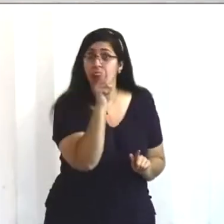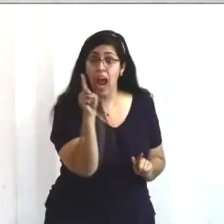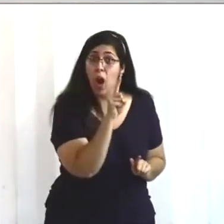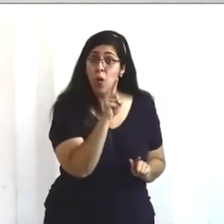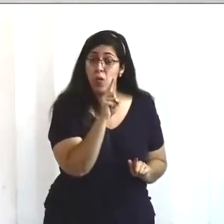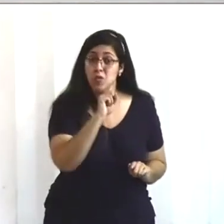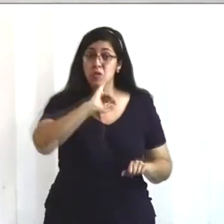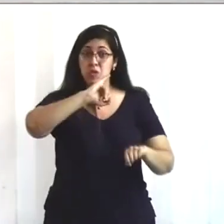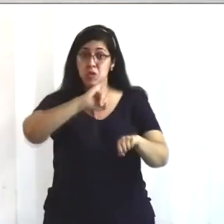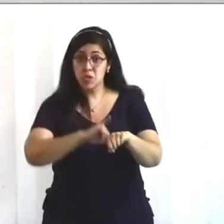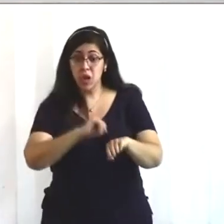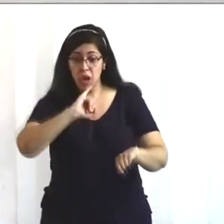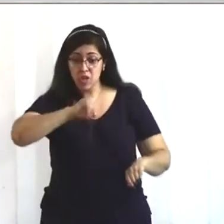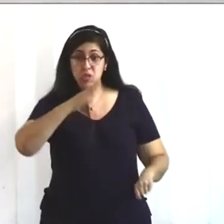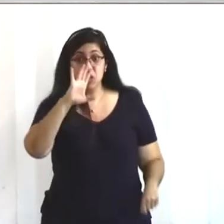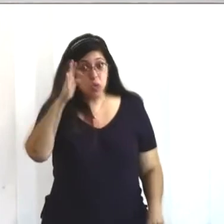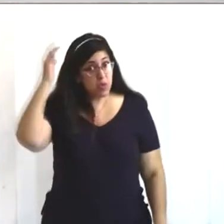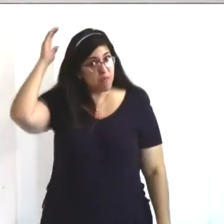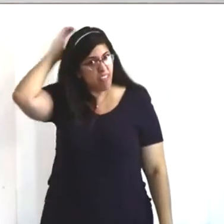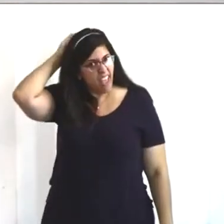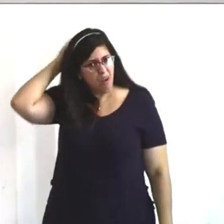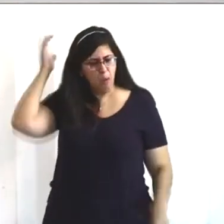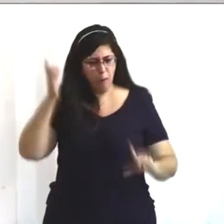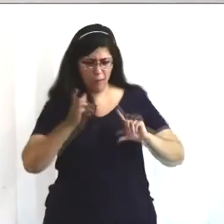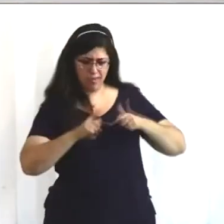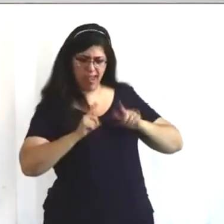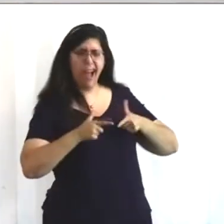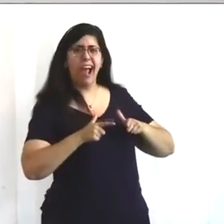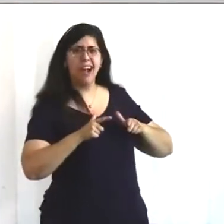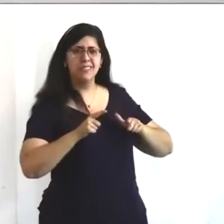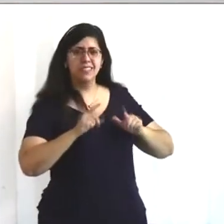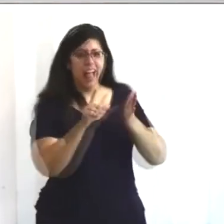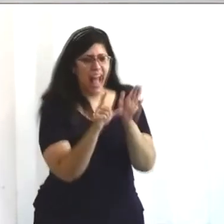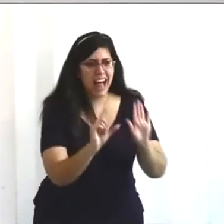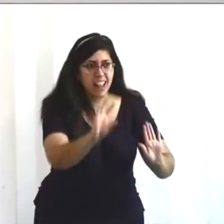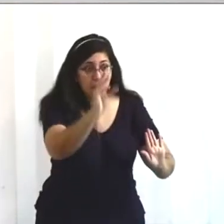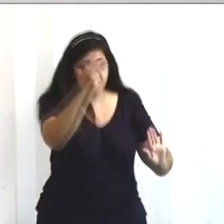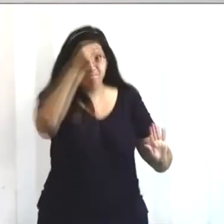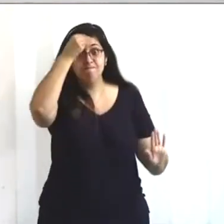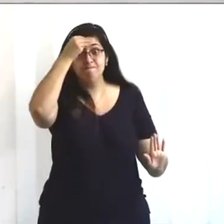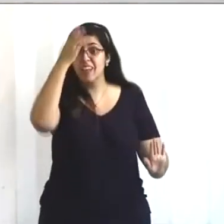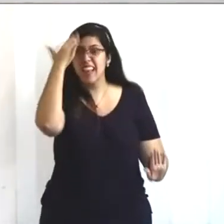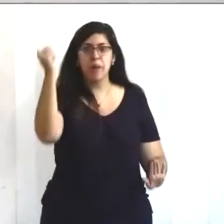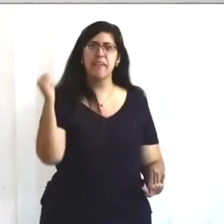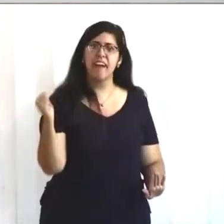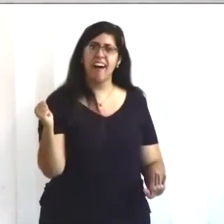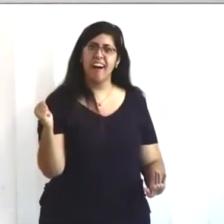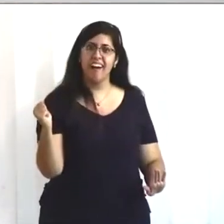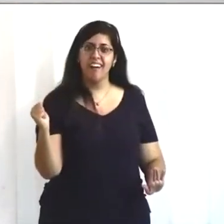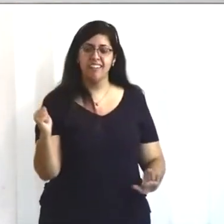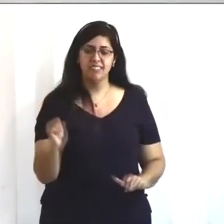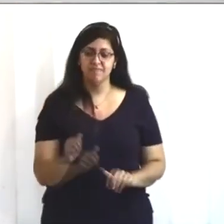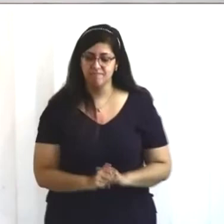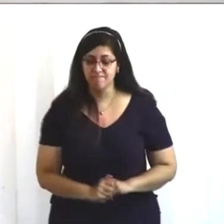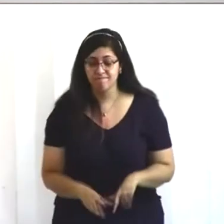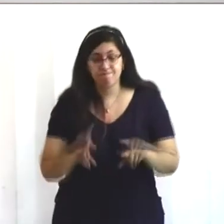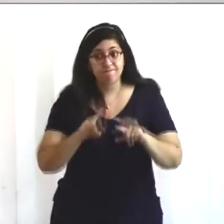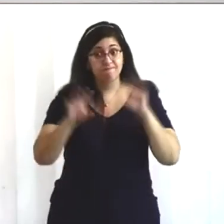em negar. Então, a blasfêmia contra o Espírito Santo não é uma palavra. É outra coisa. É a atitude